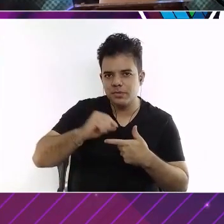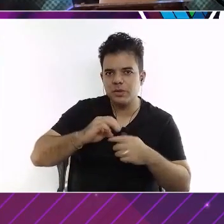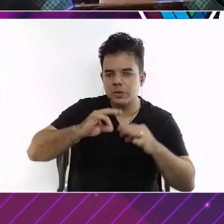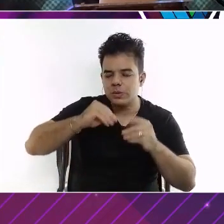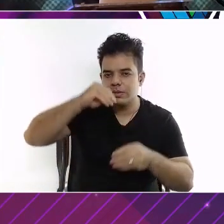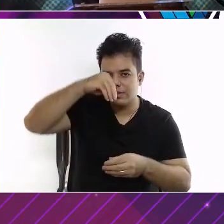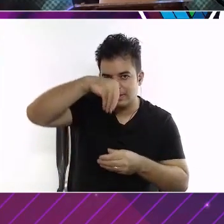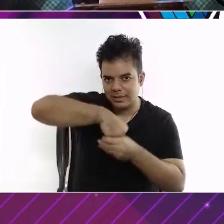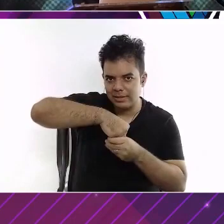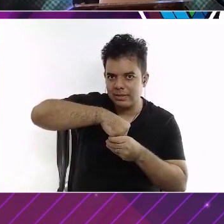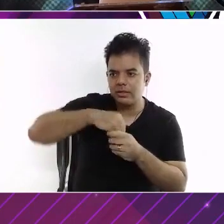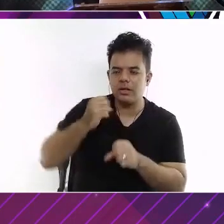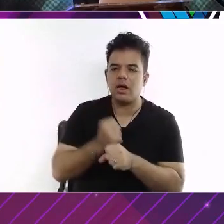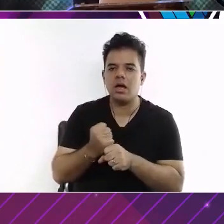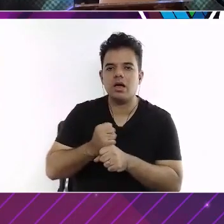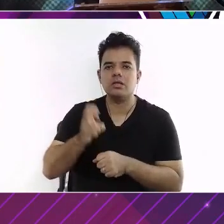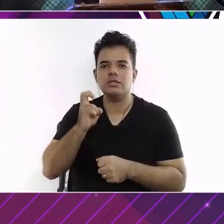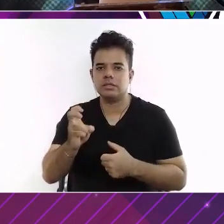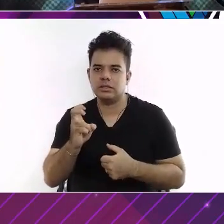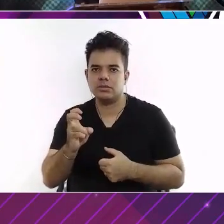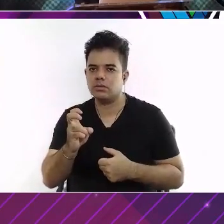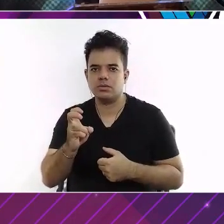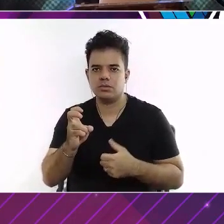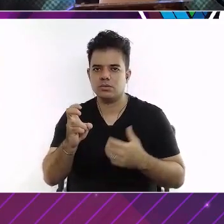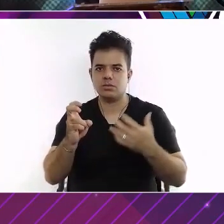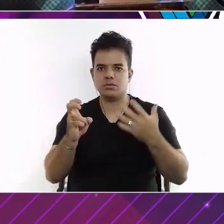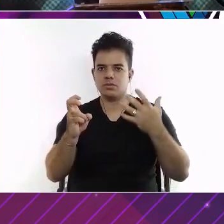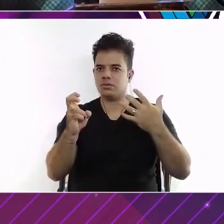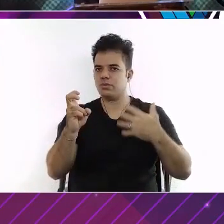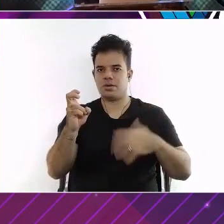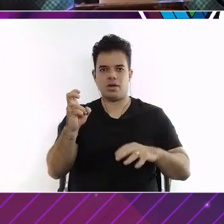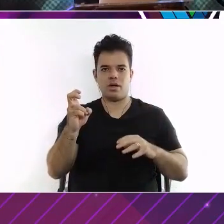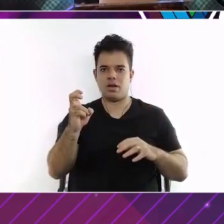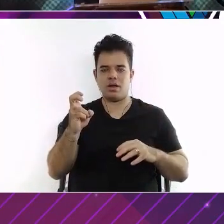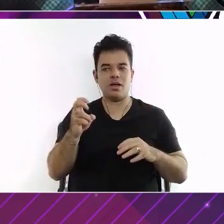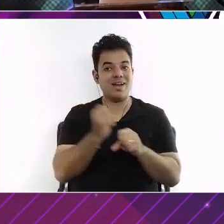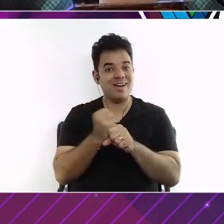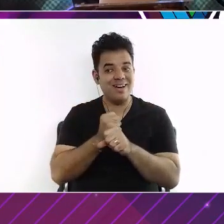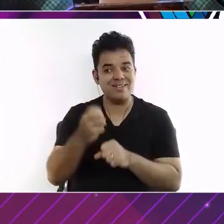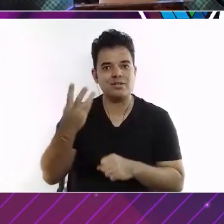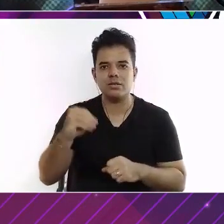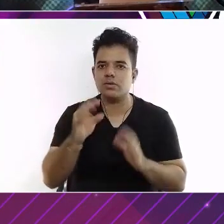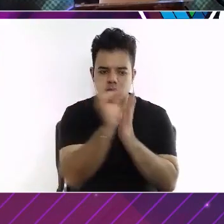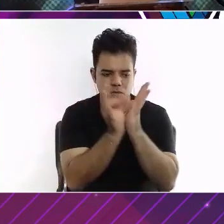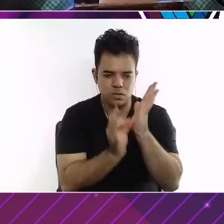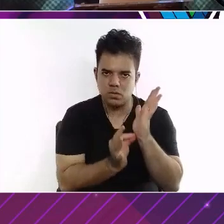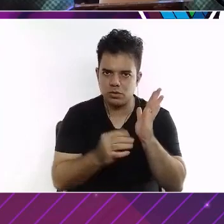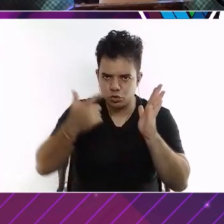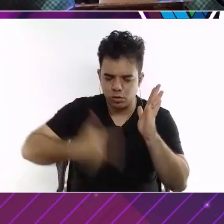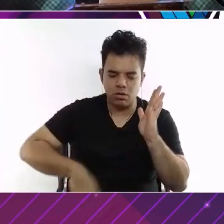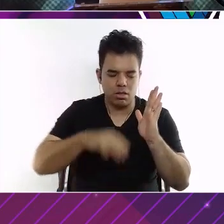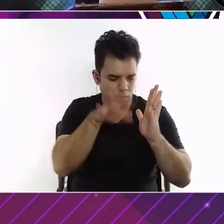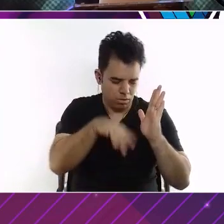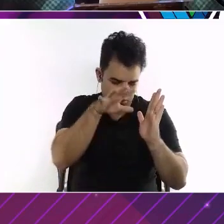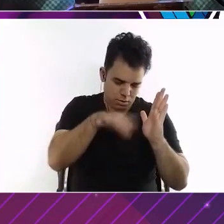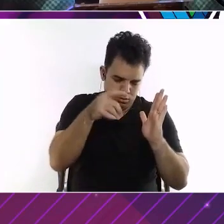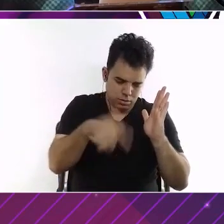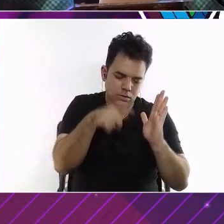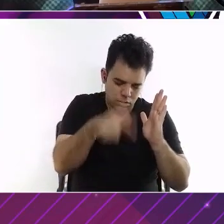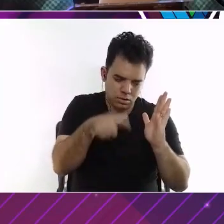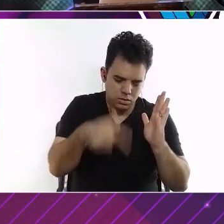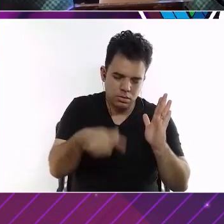dure 30 anos. E você não quer reescrever o código o tempo todo. Não quer. Certeza absoluta. Tem código que você não quer,